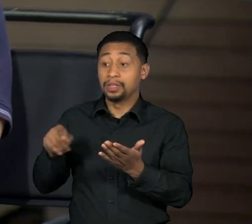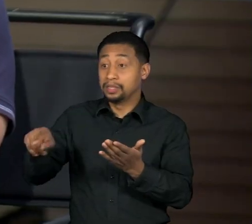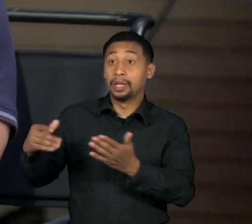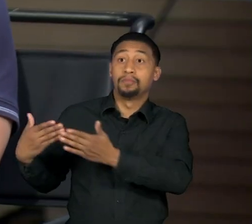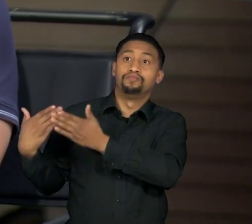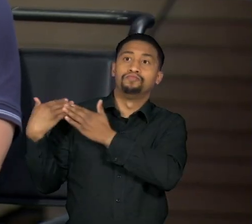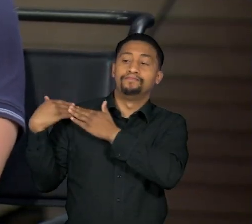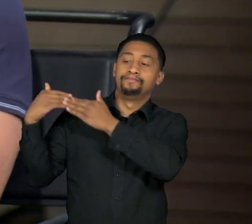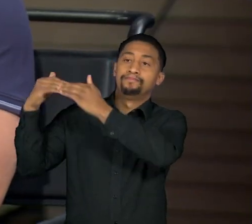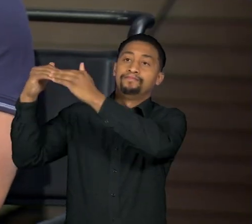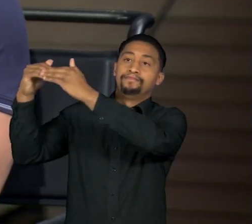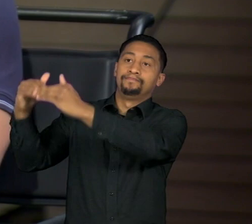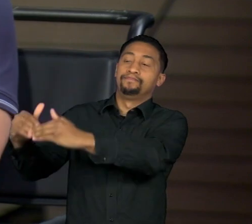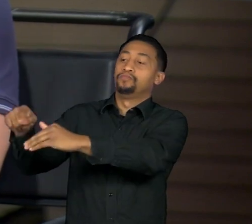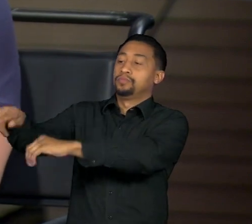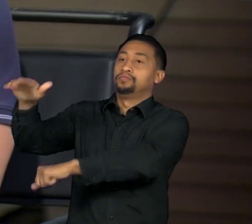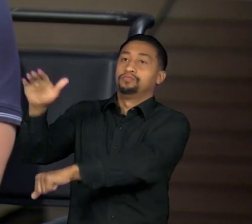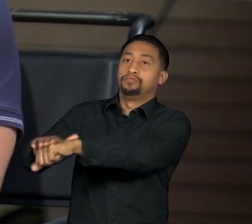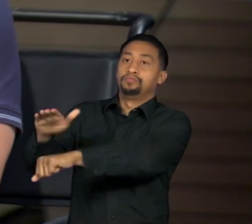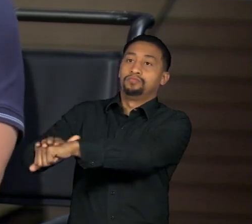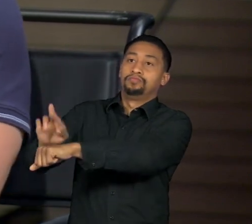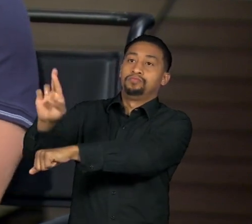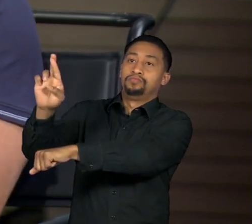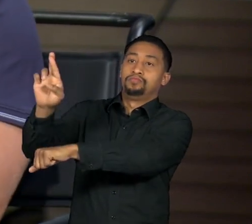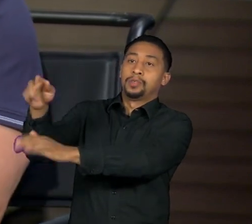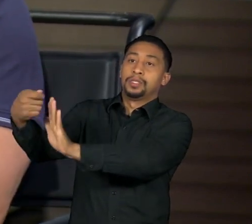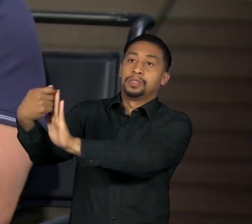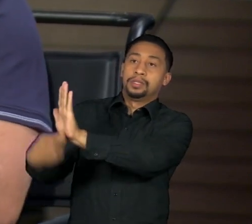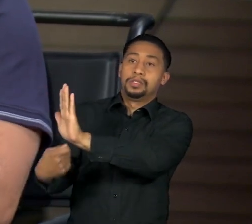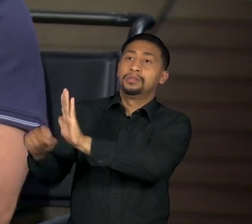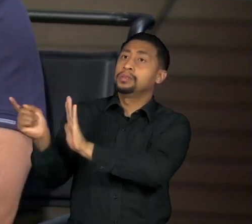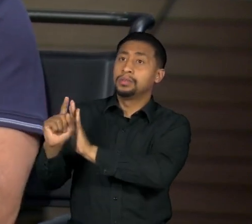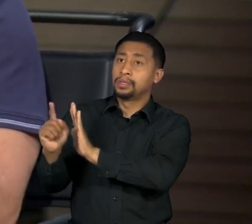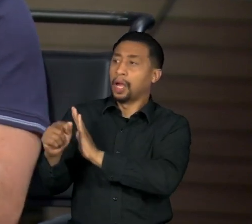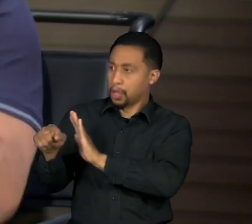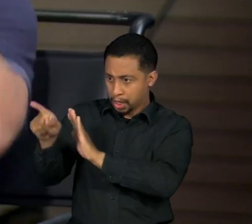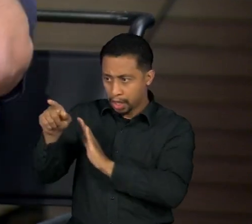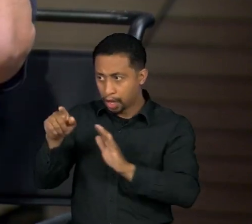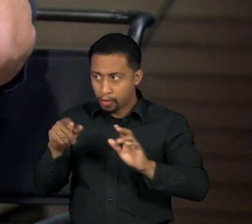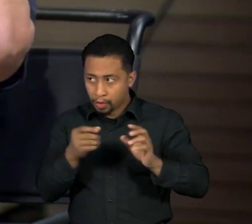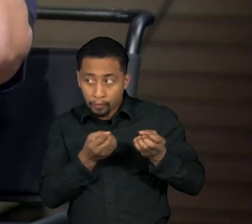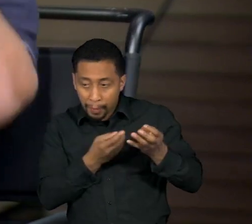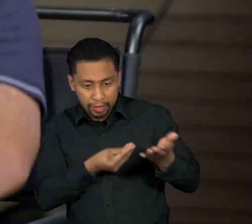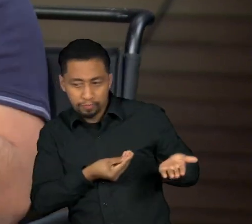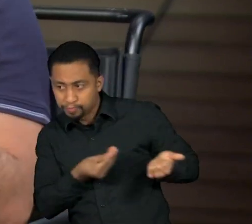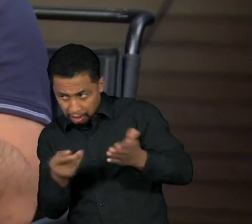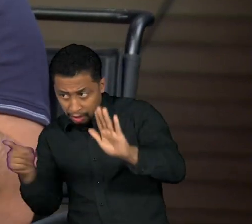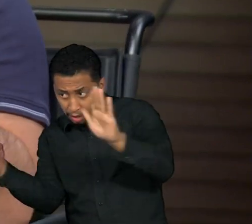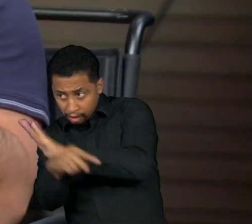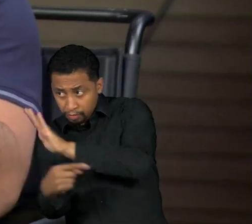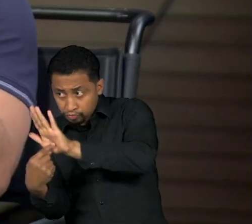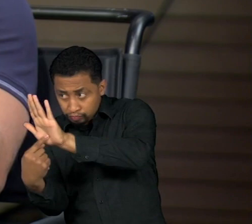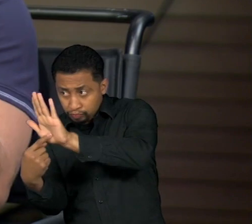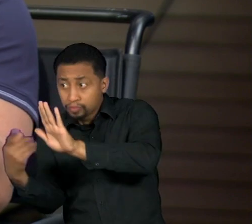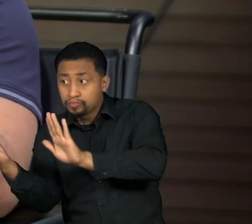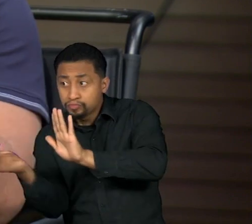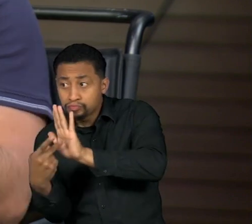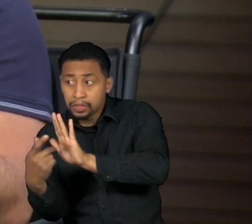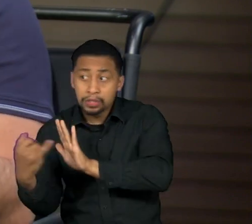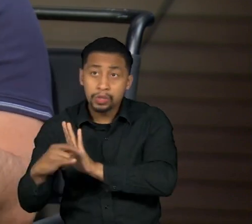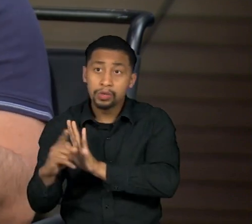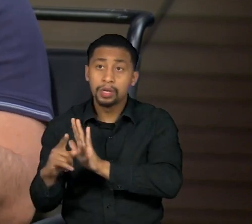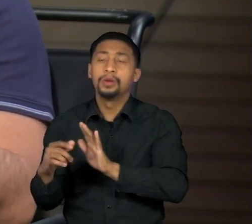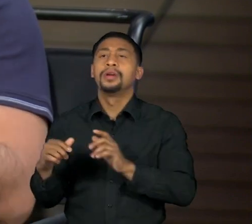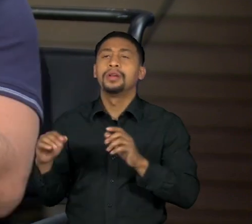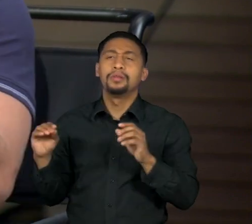responsabilidade de criar aquilo. Peguei a informação que ele dá e falei, isso é verdadeiro? De forma alguma. o que a gente fazia é, mandava o meu texto, falava,